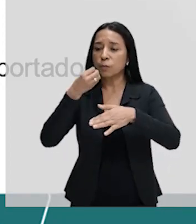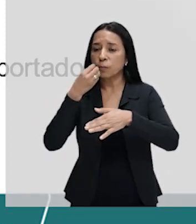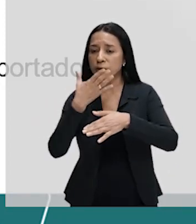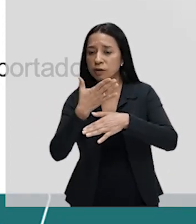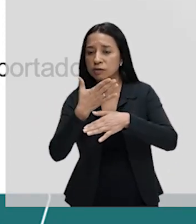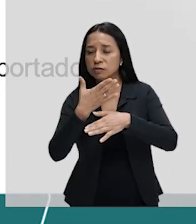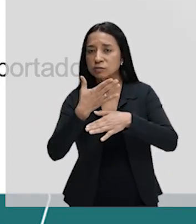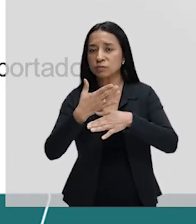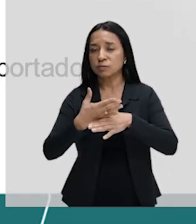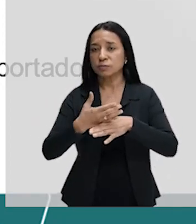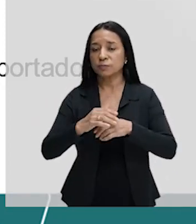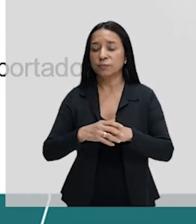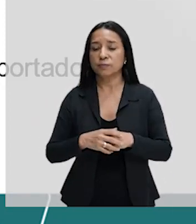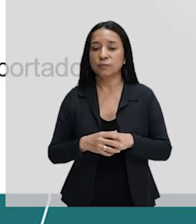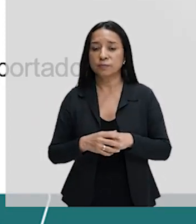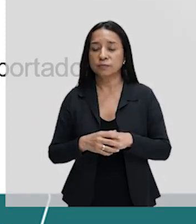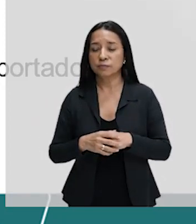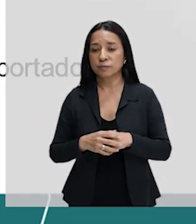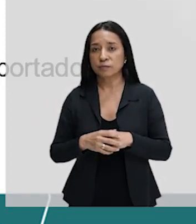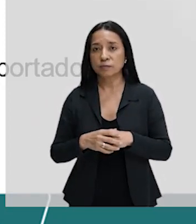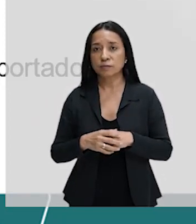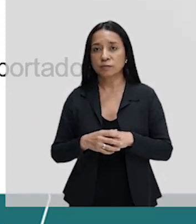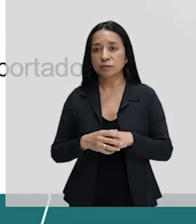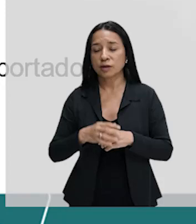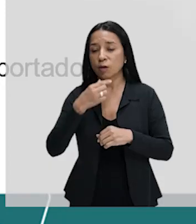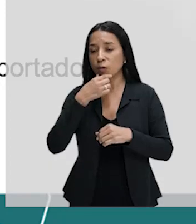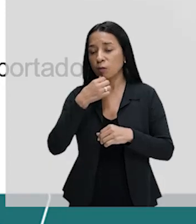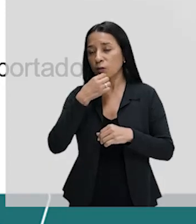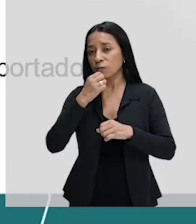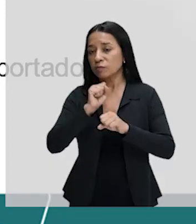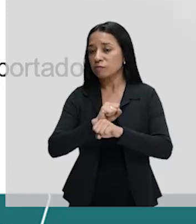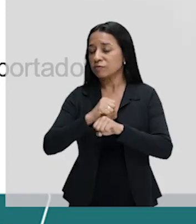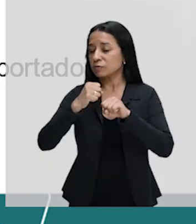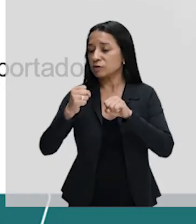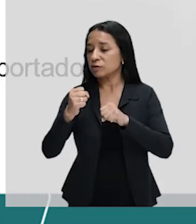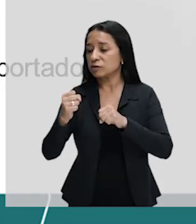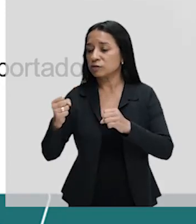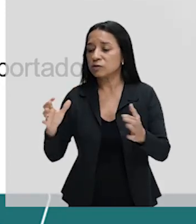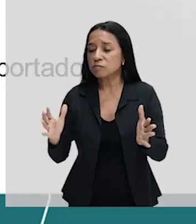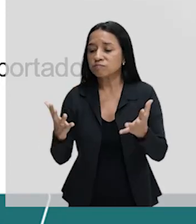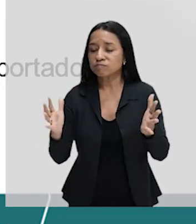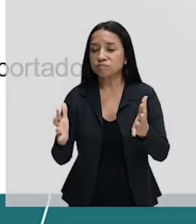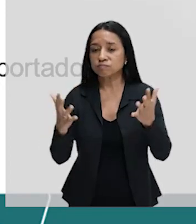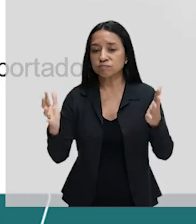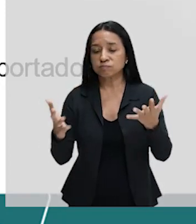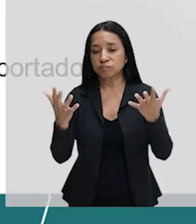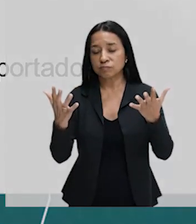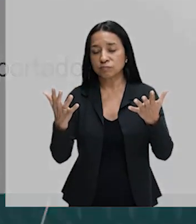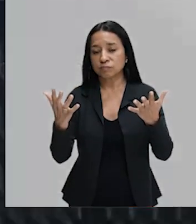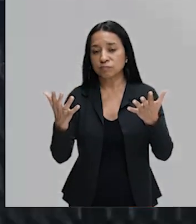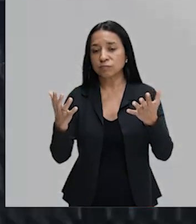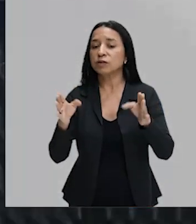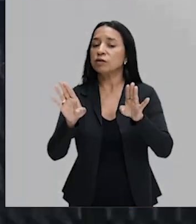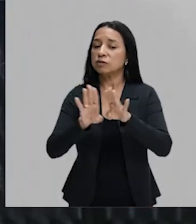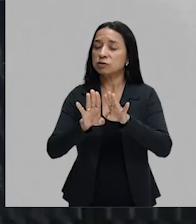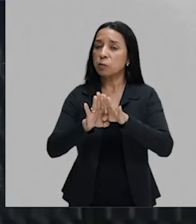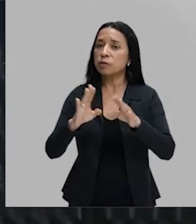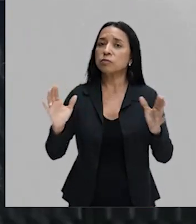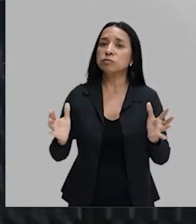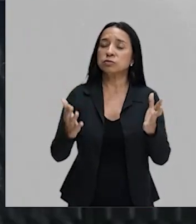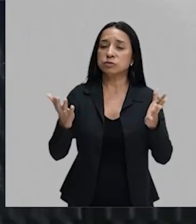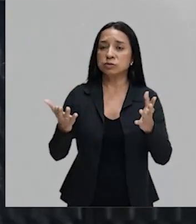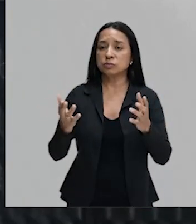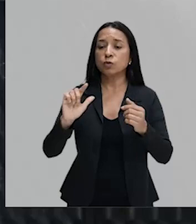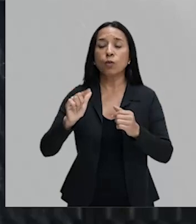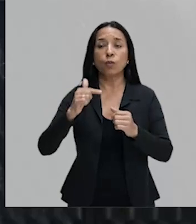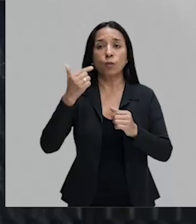serviço. Então, Mauá, ele foi um grande incentivador. Além dos estímulos de Mauá,